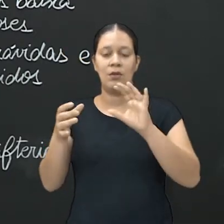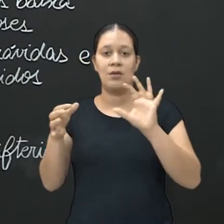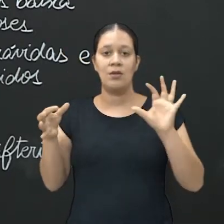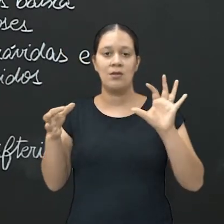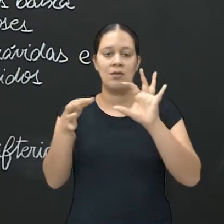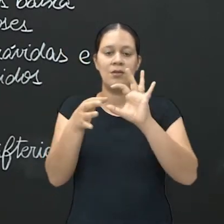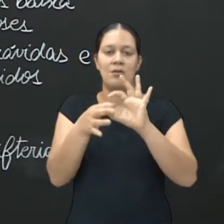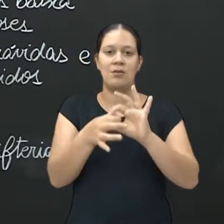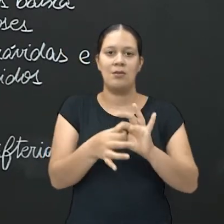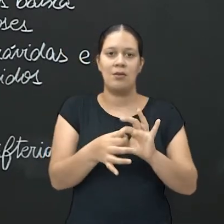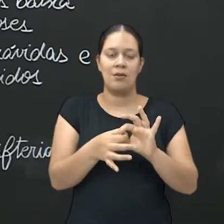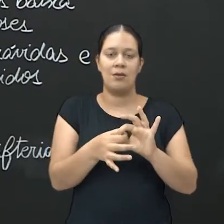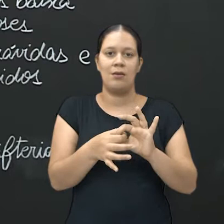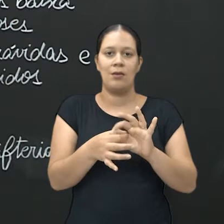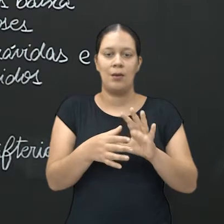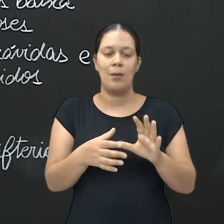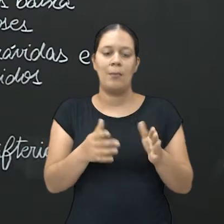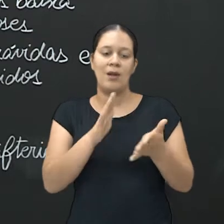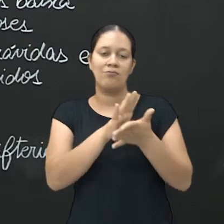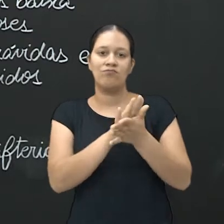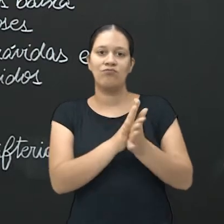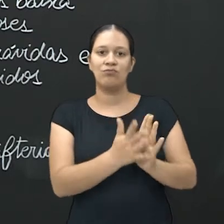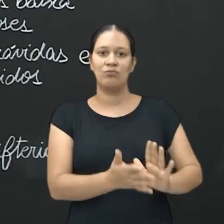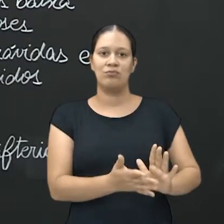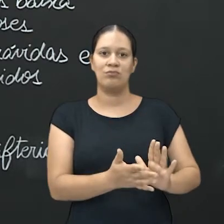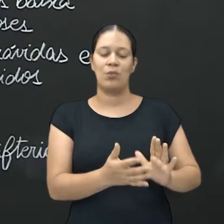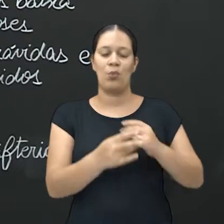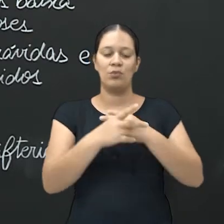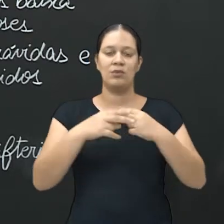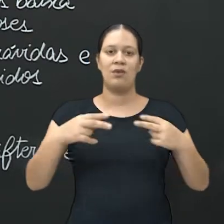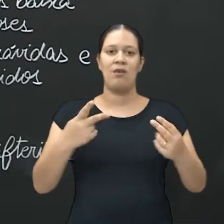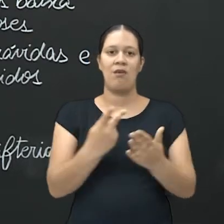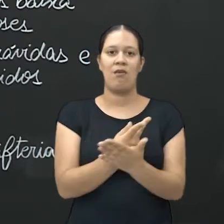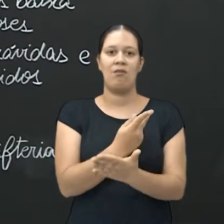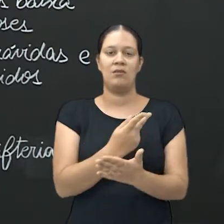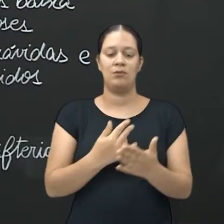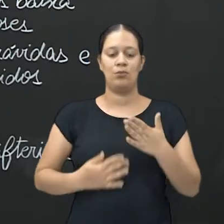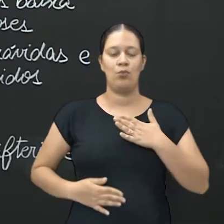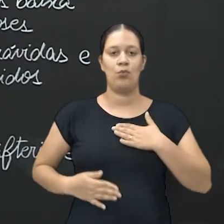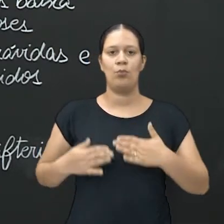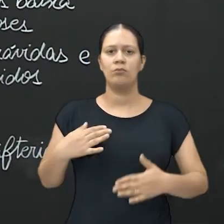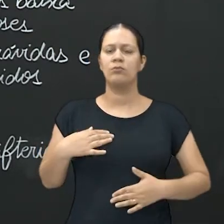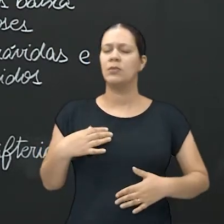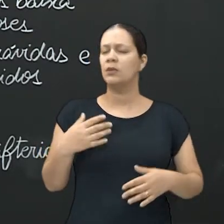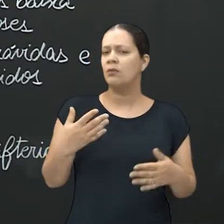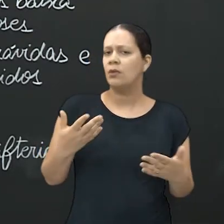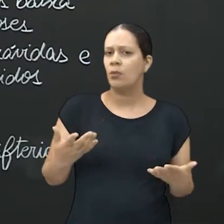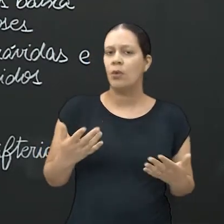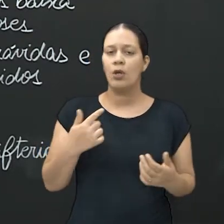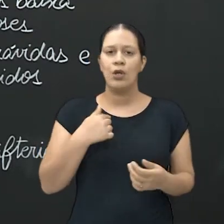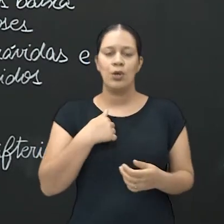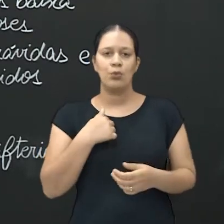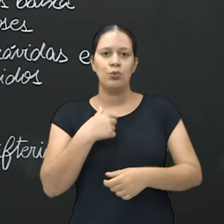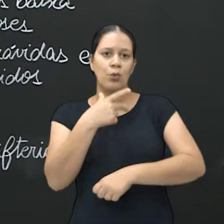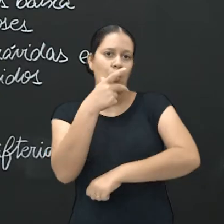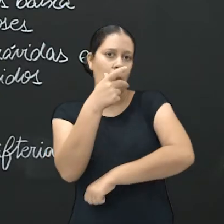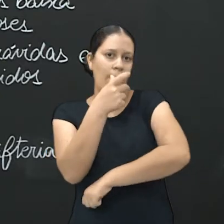estranho para eliminá-los. Assim, então eu tomo a vacina, olha que esquema